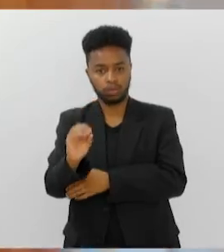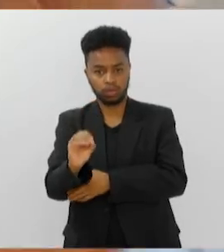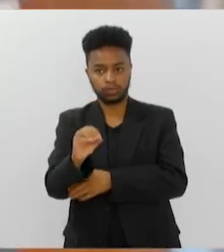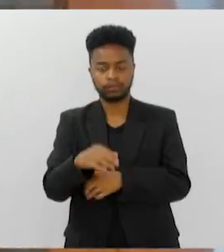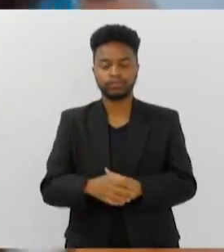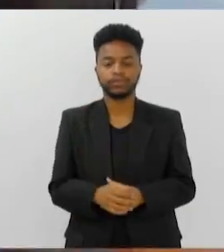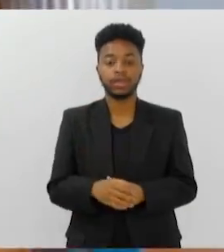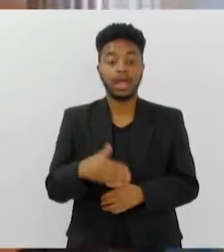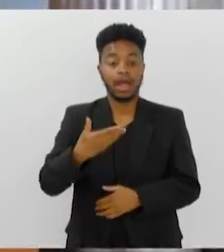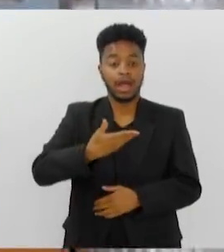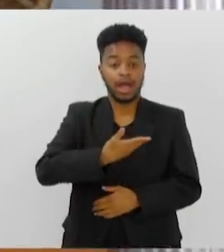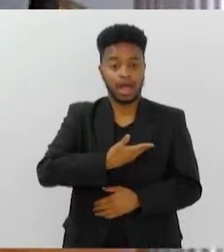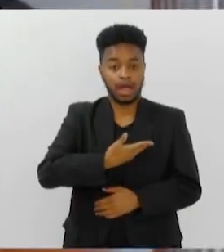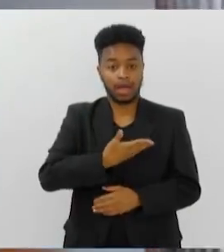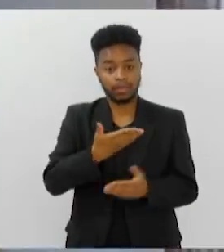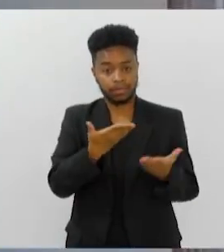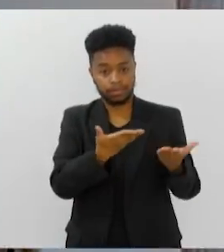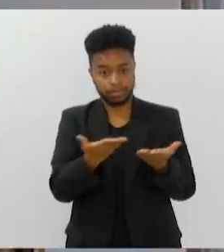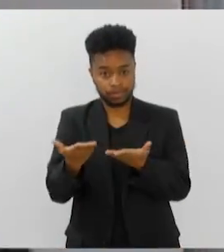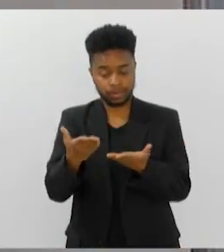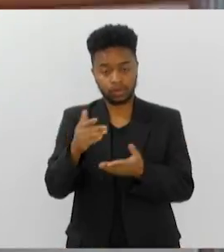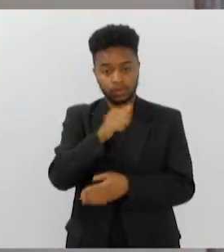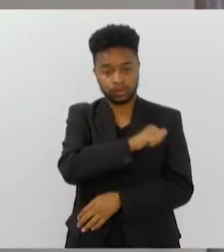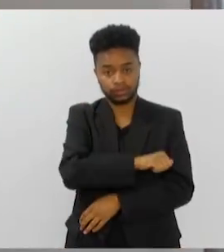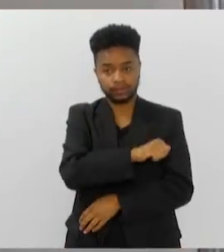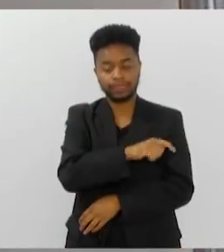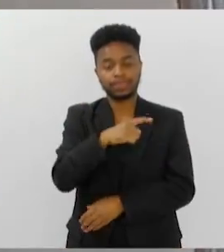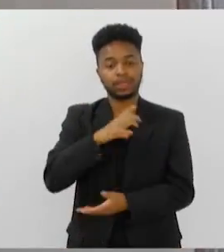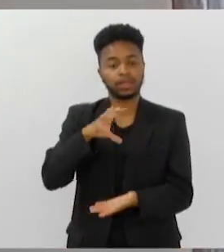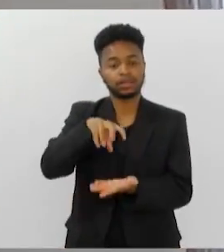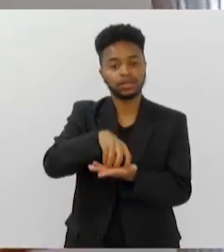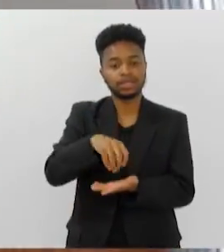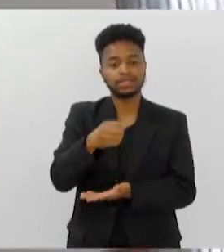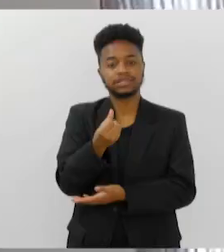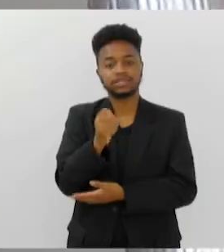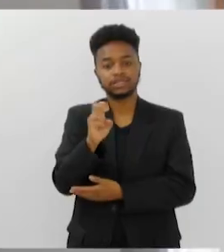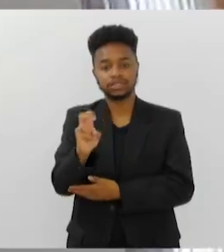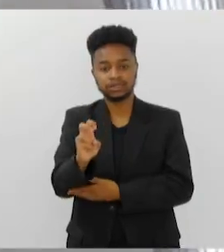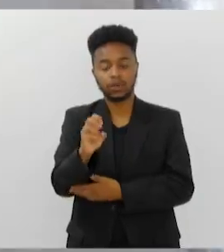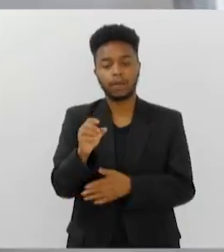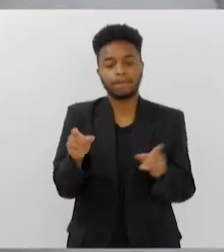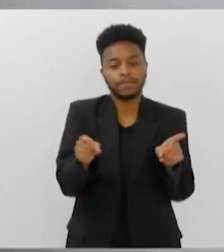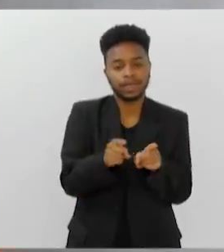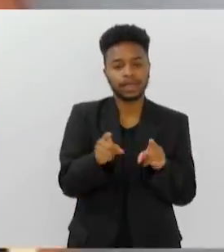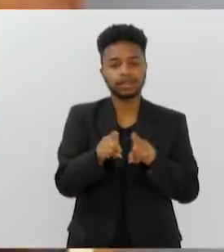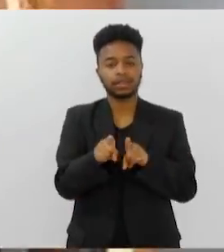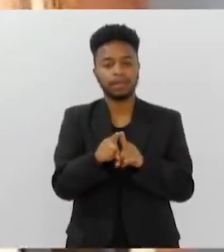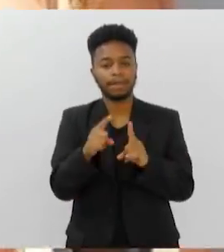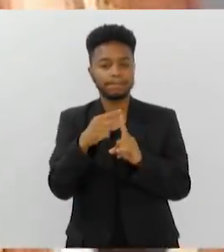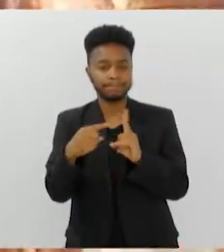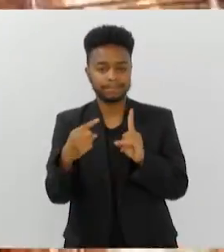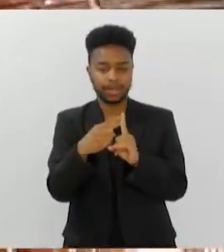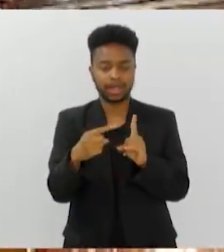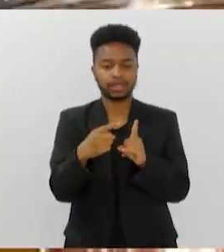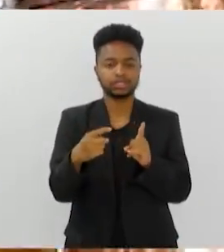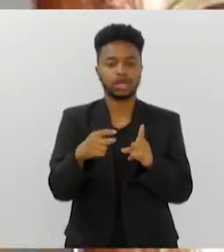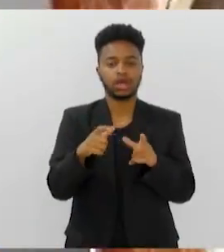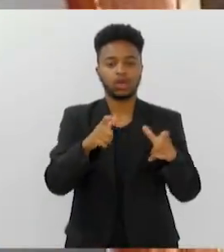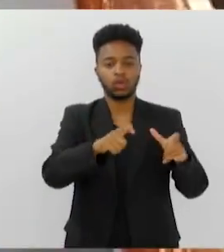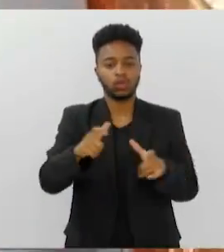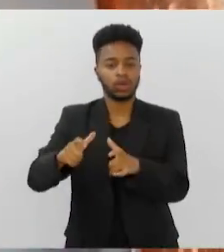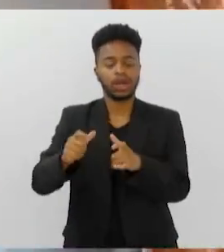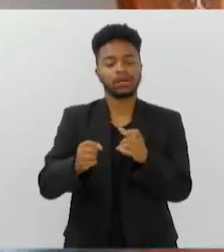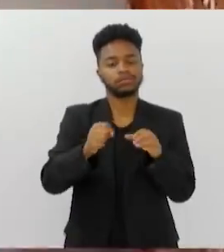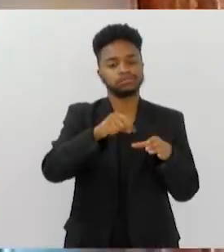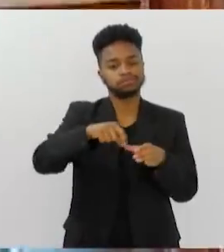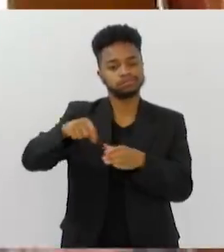da Cachaça do Rio de Janeiro, o estado conta com 65 pequenas e médias destilarias e 716 rótulos. Paraty